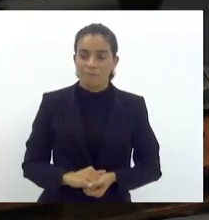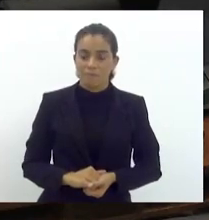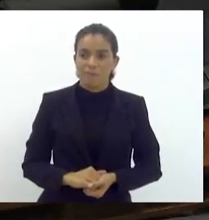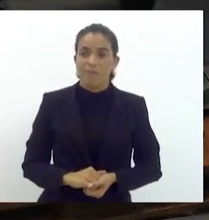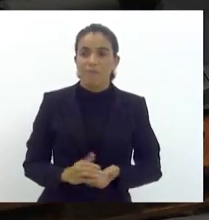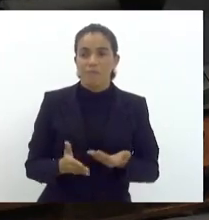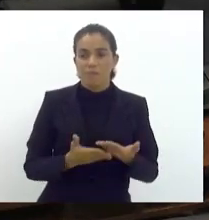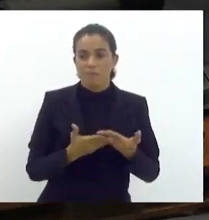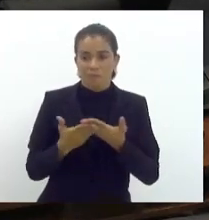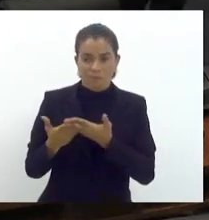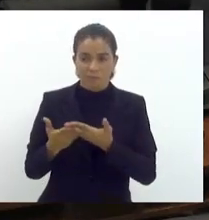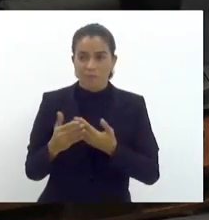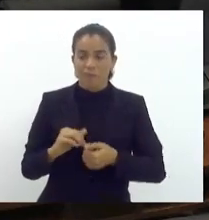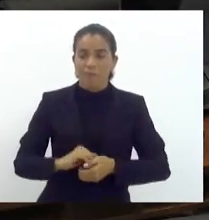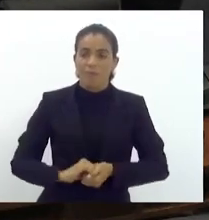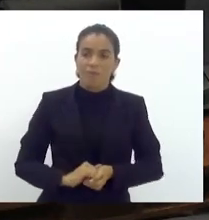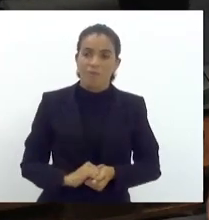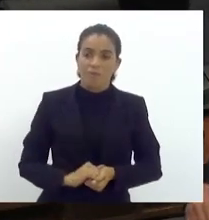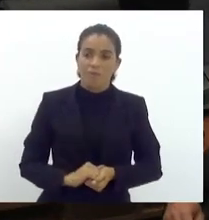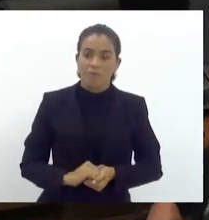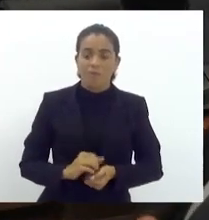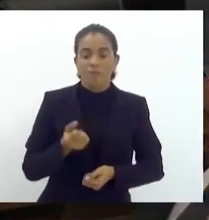por favor